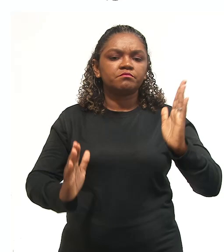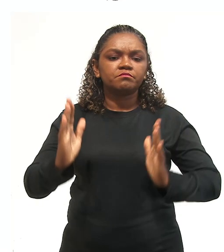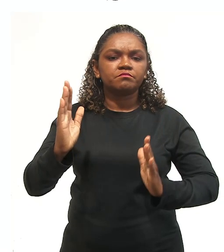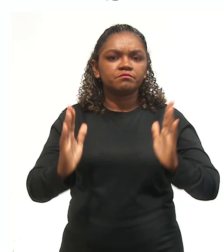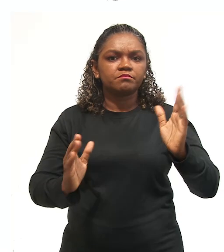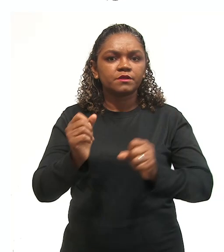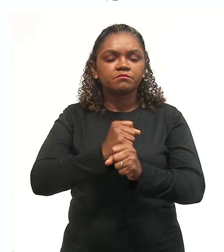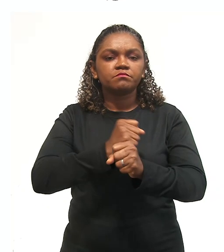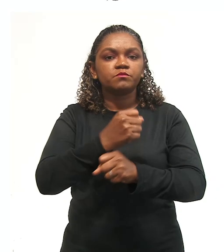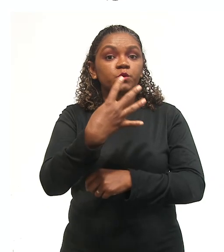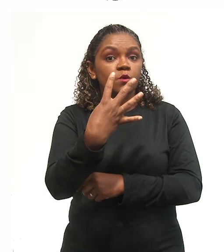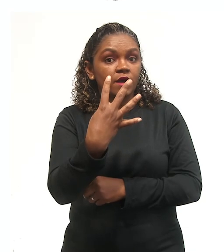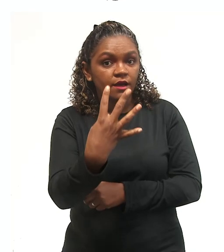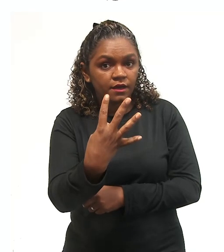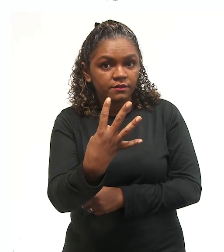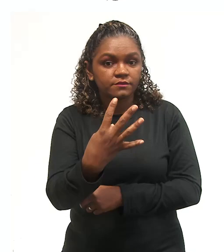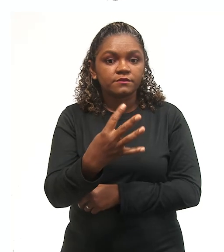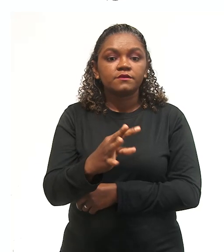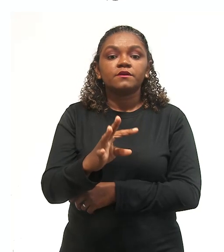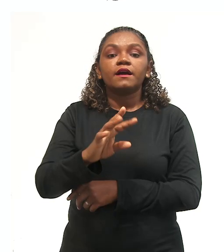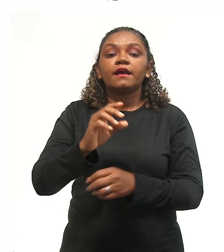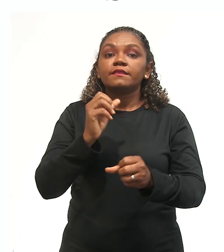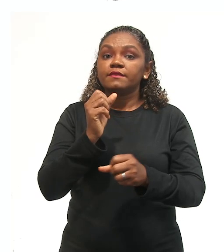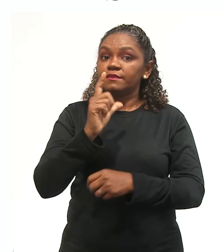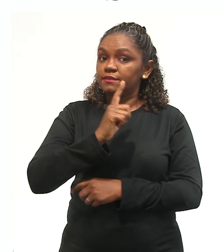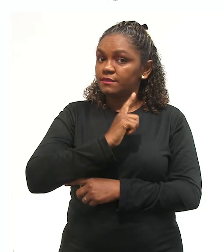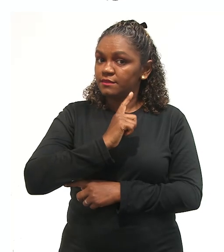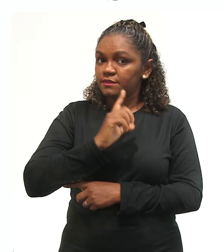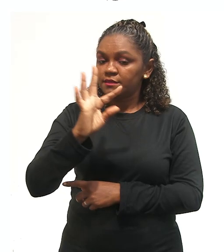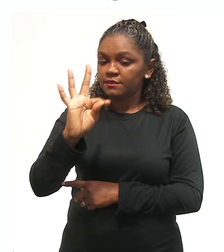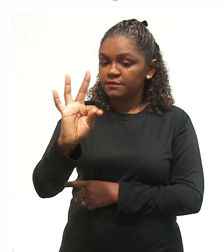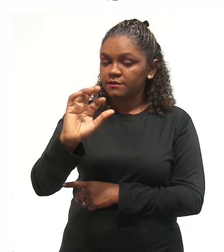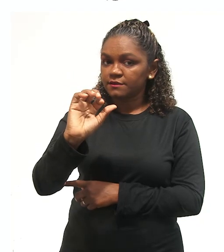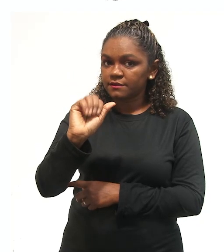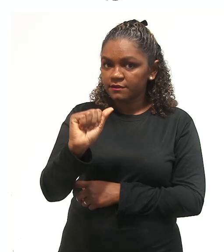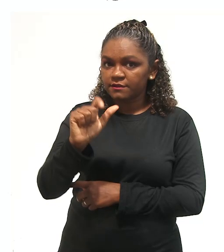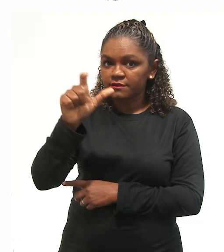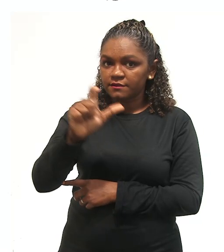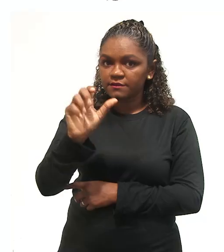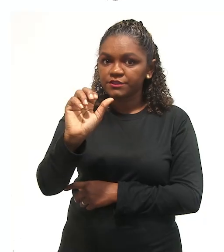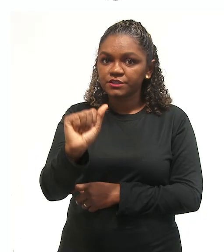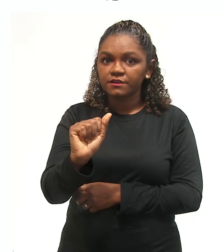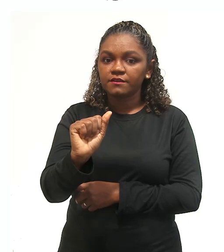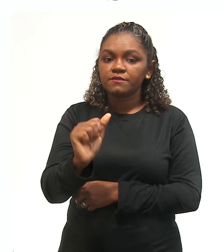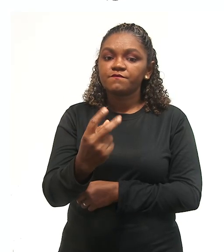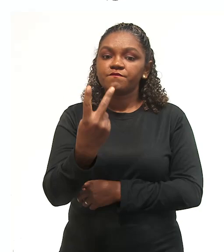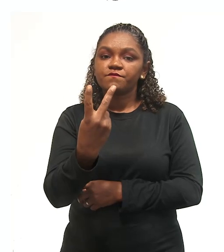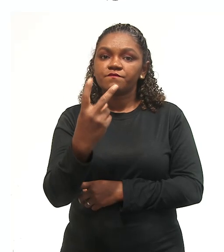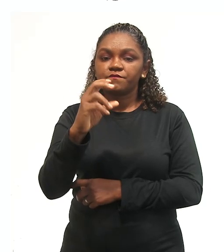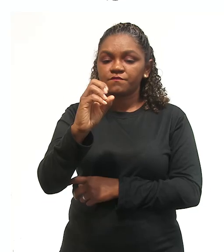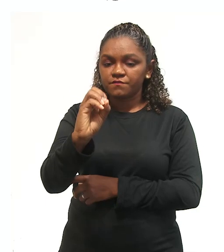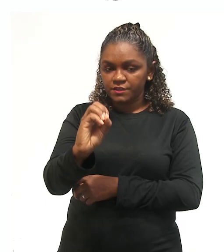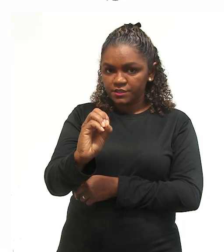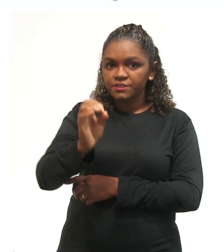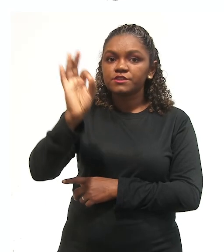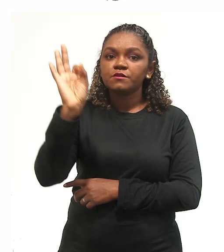durante 4 anos a taxa de 20% ao ano. Nós